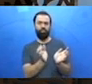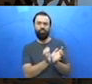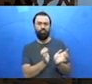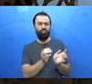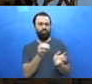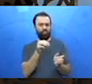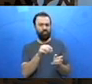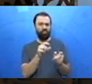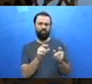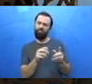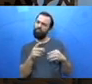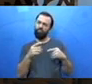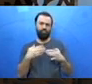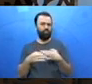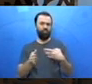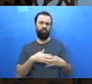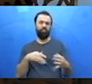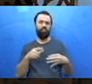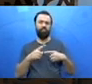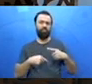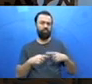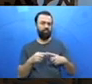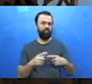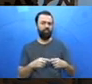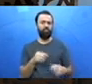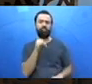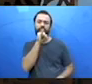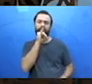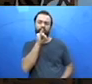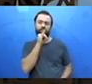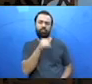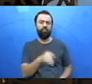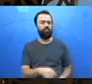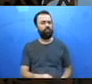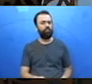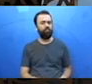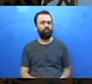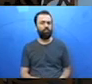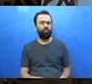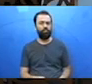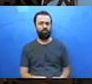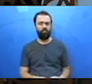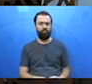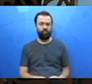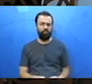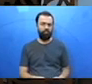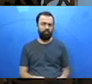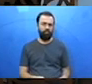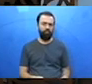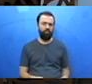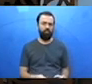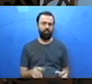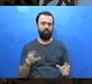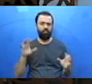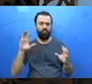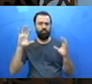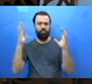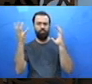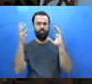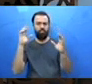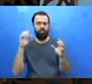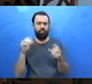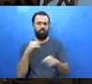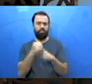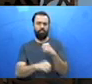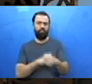qualquer objetos. Por exemplo, se a gente pegar um conjunto das estações do ano,